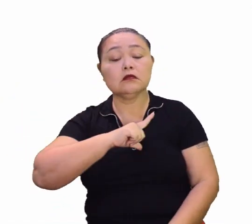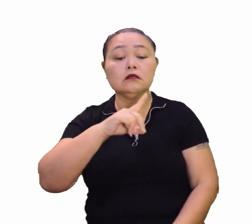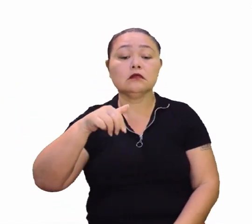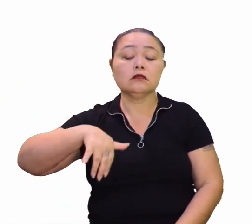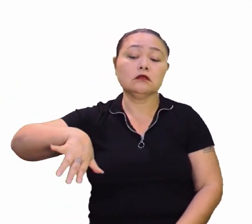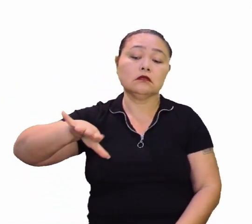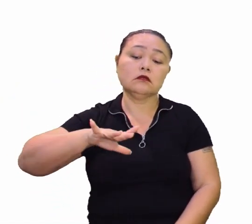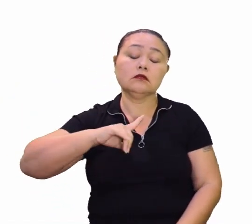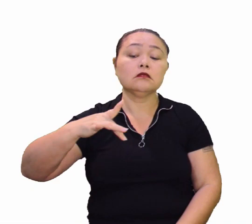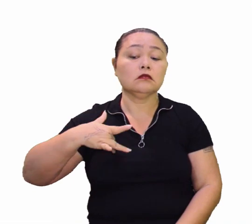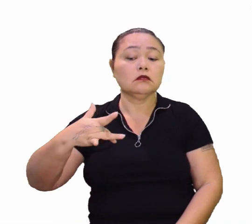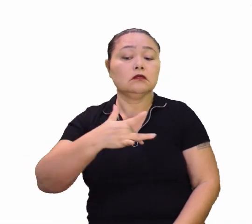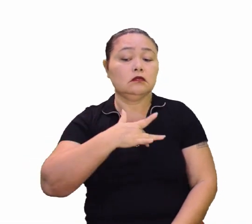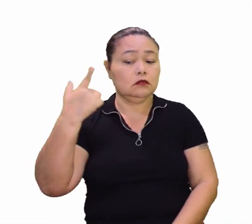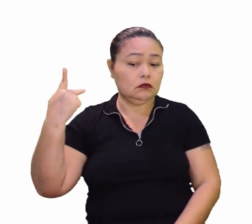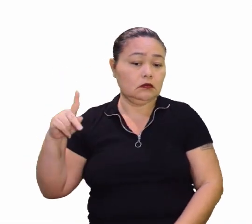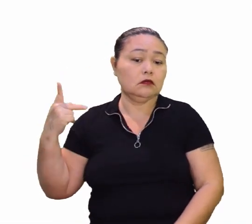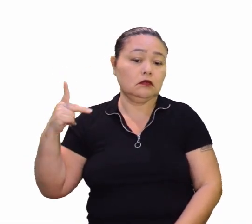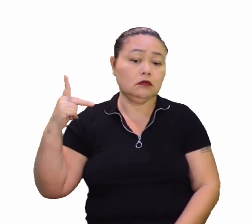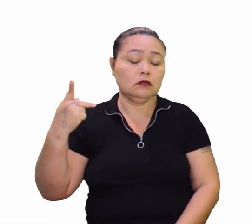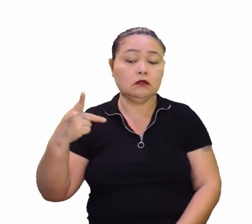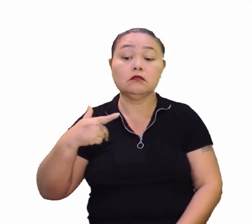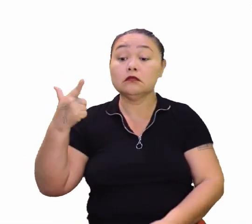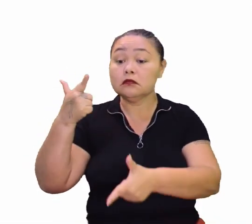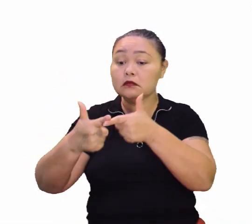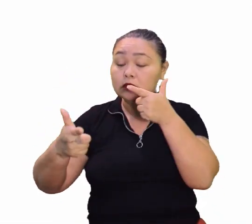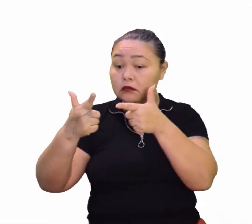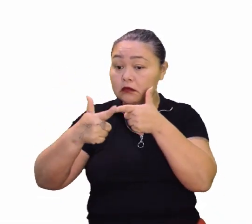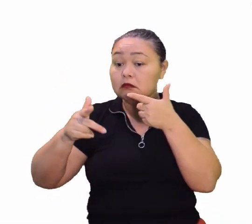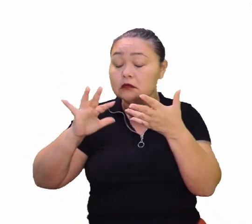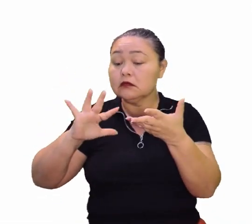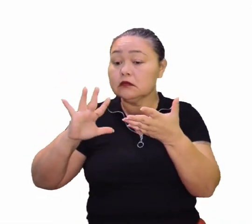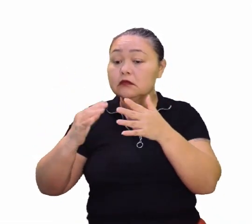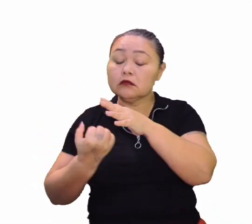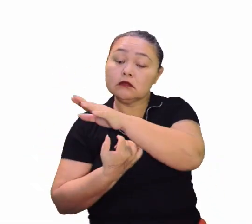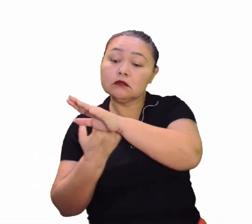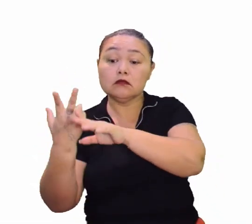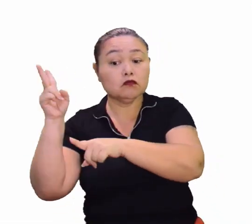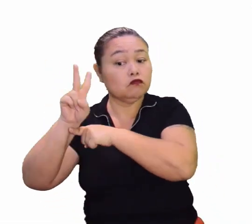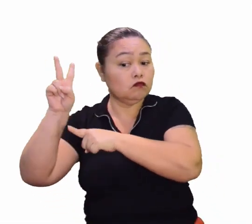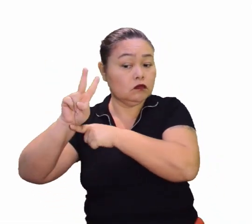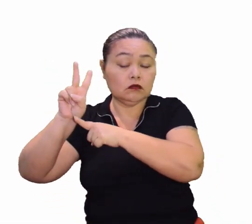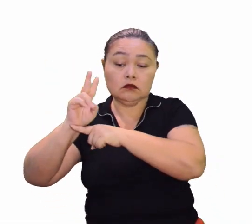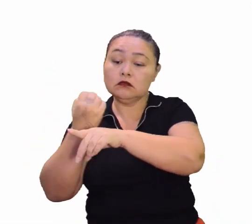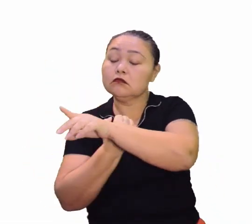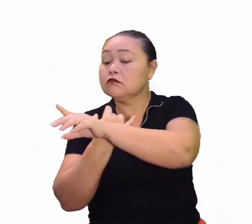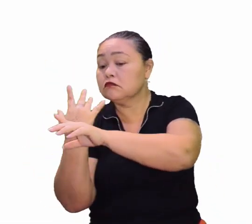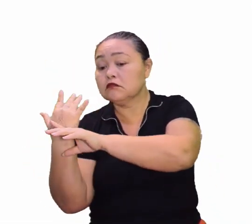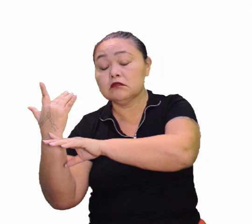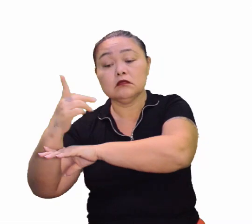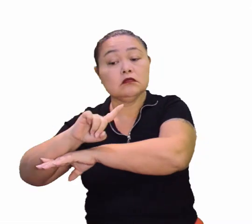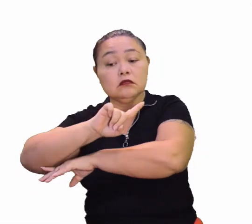a questão da saúde deles. O impacto ambiental, coisa que eles não cuidam bem do meio ambiente, porque falamos que lá na